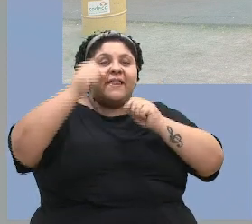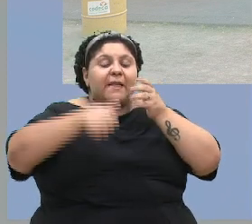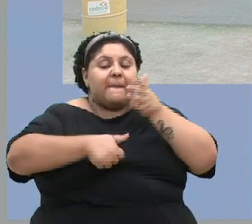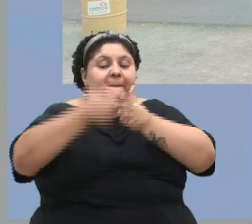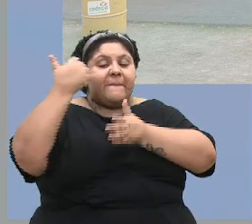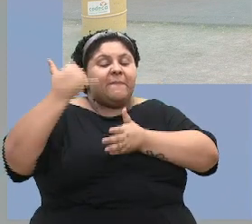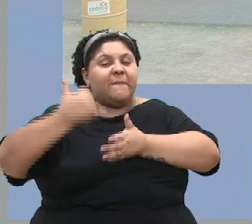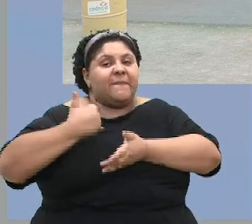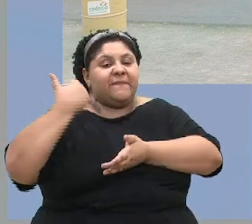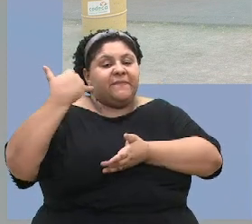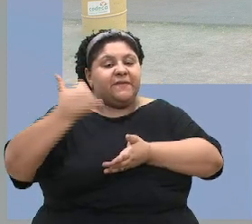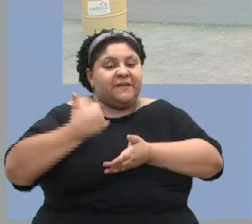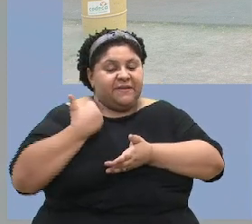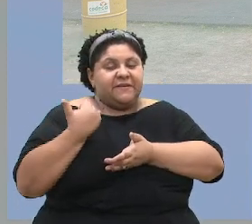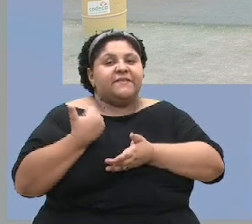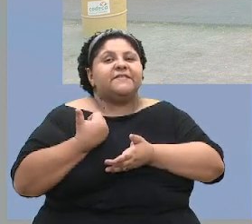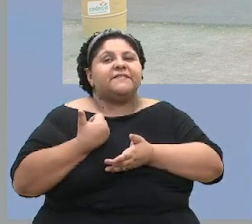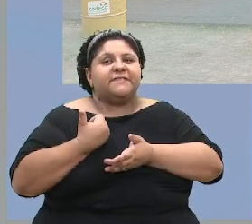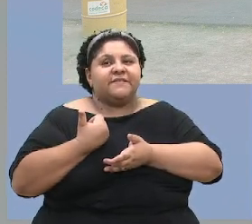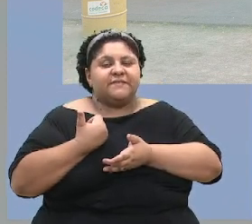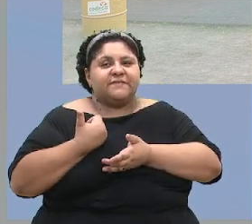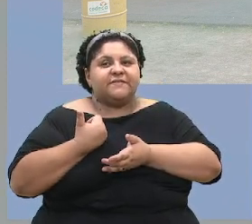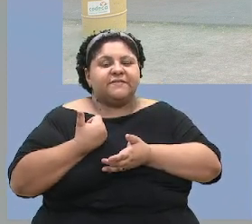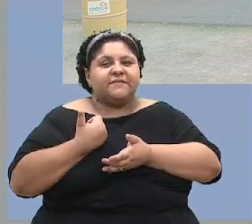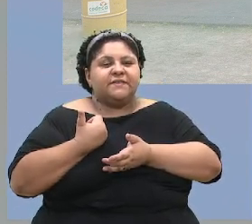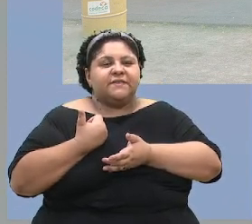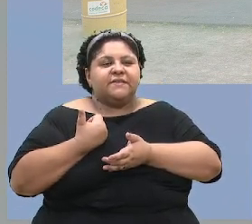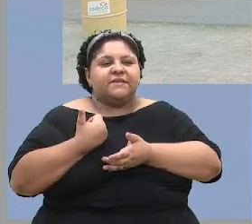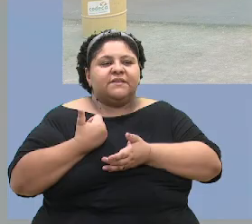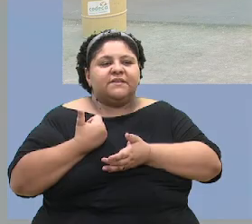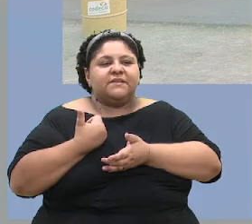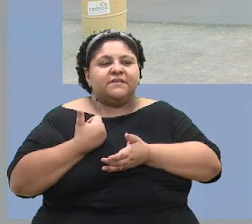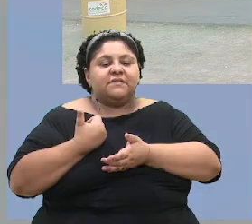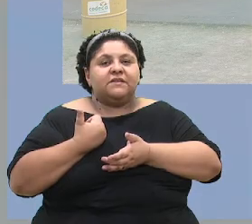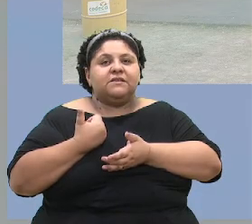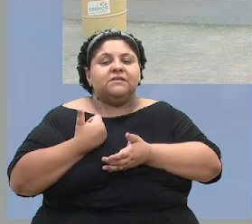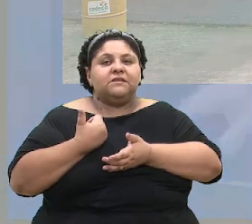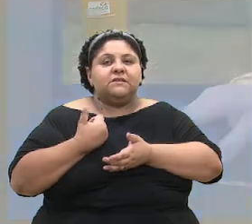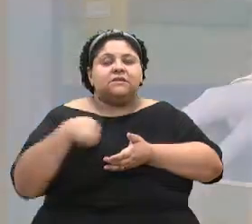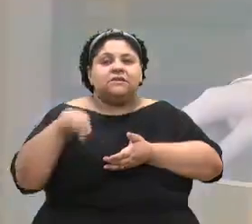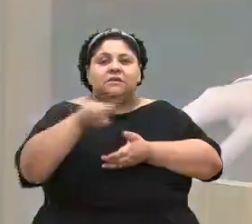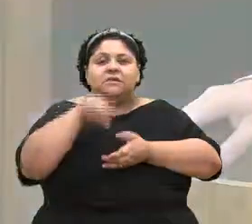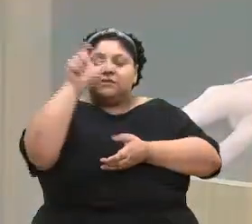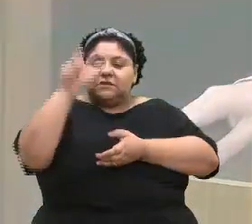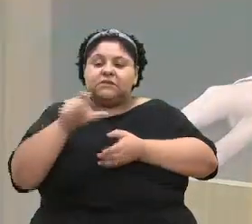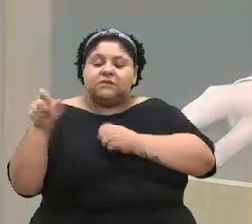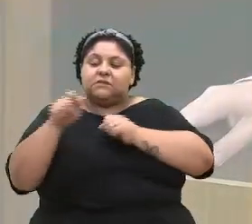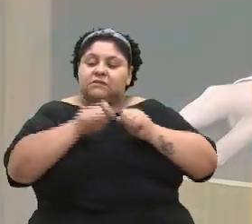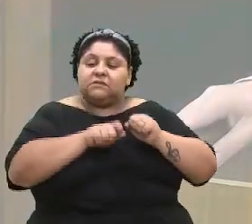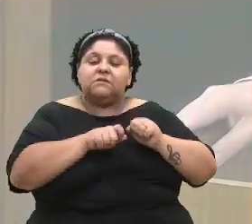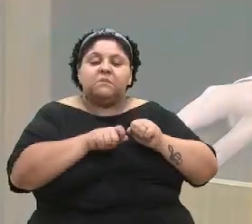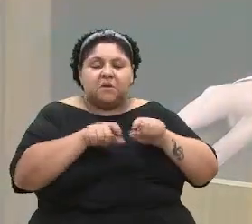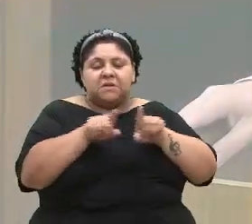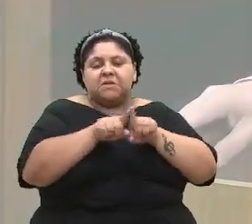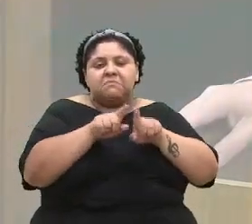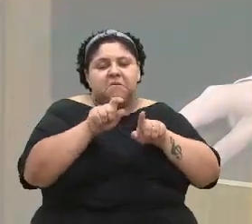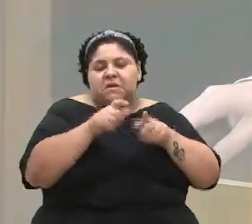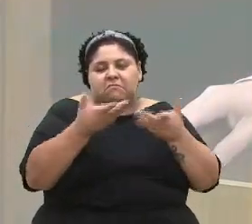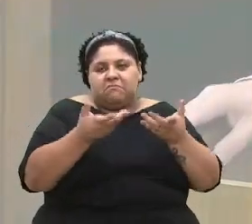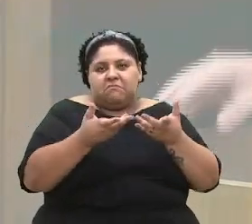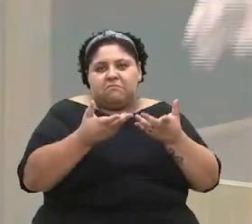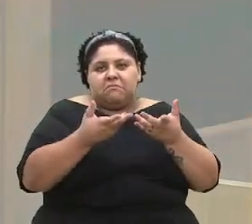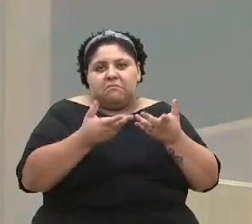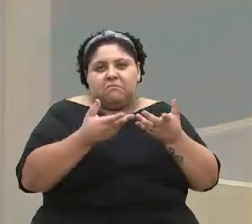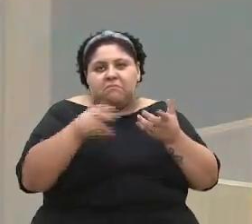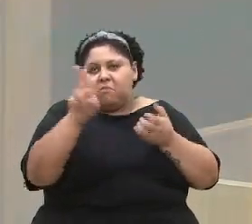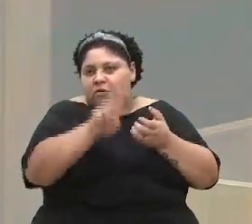que é a AMEI, né? Que é aquelas equipamentos onde as pessoas podem também se exercitar. Então,